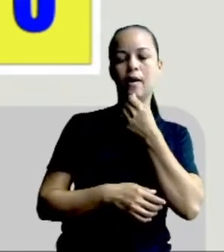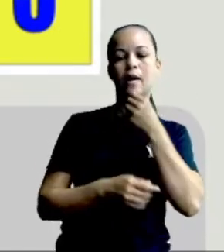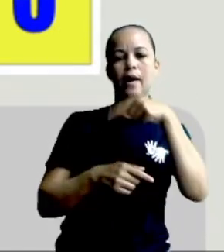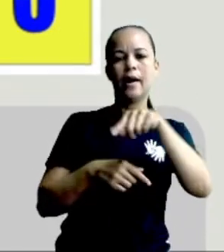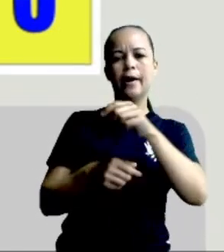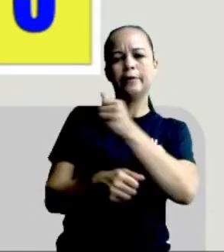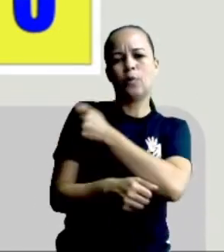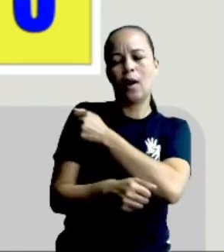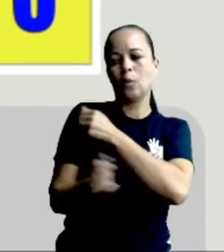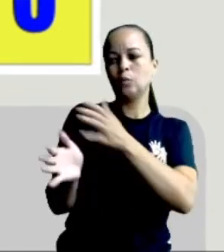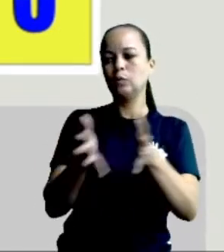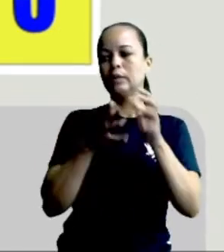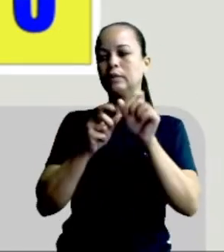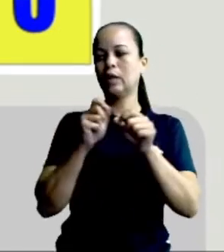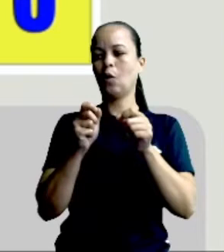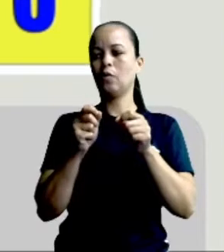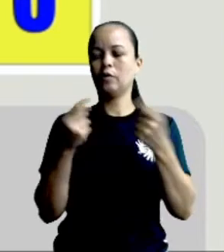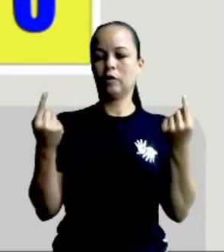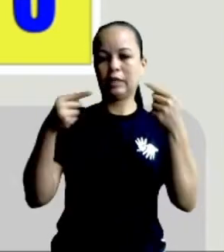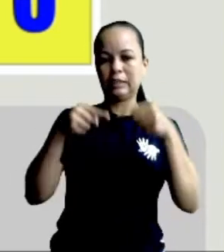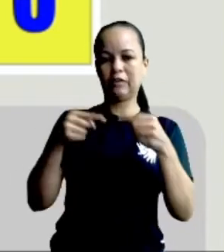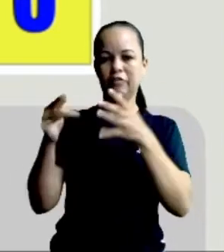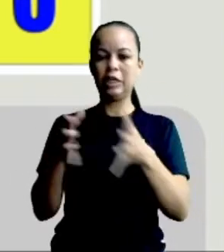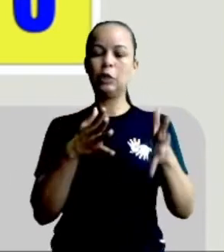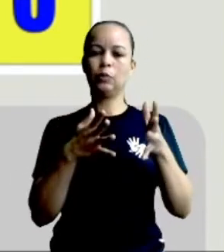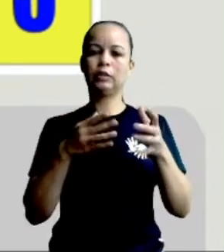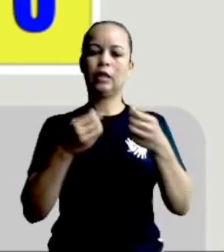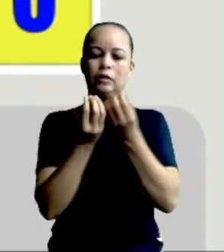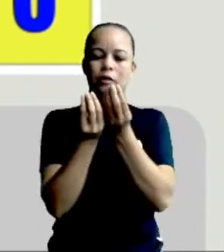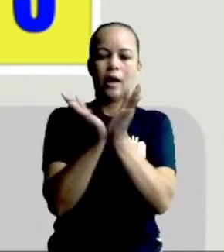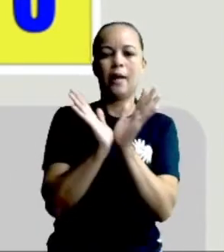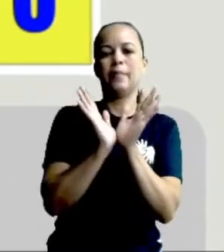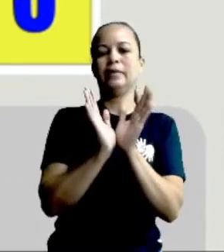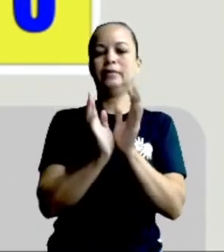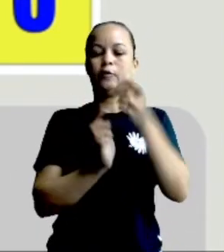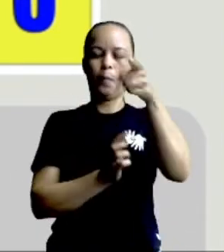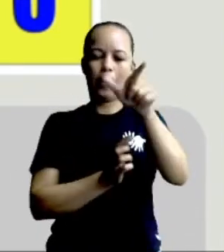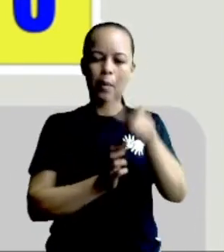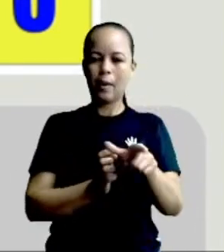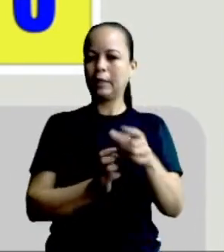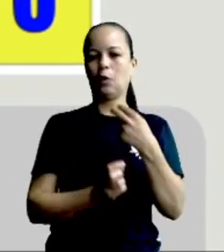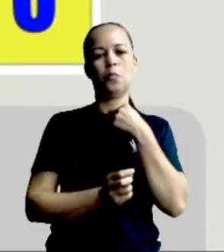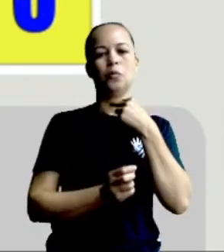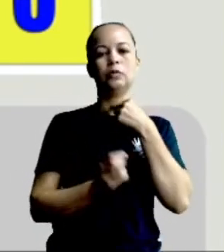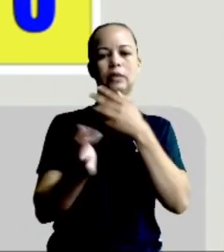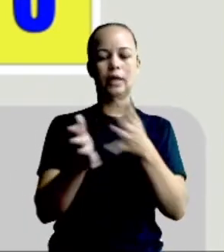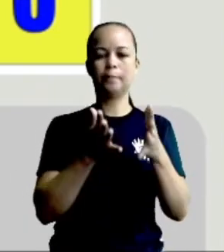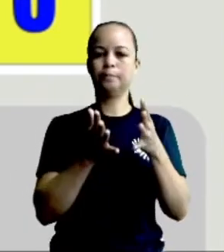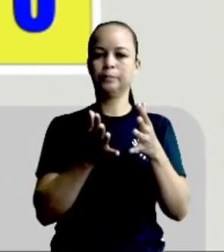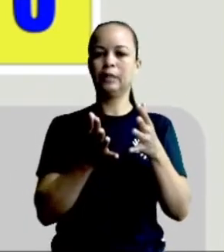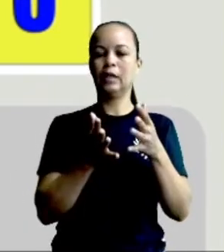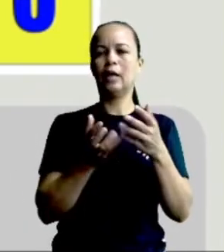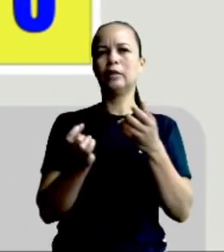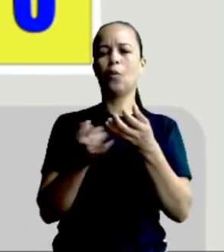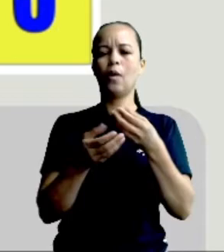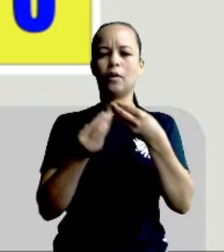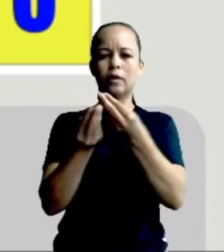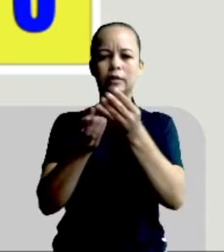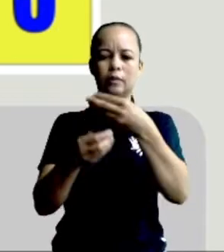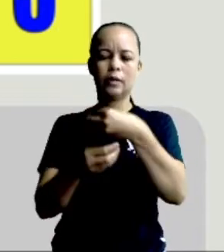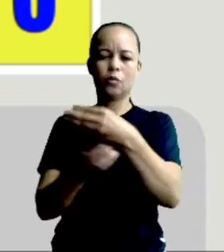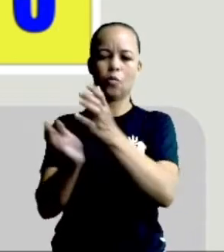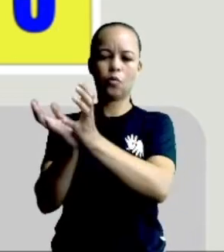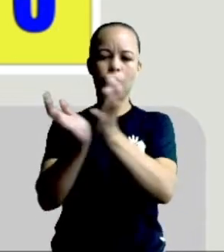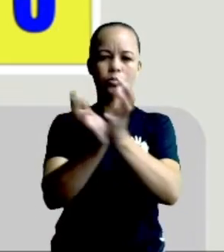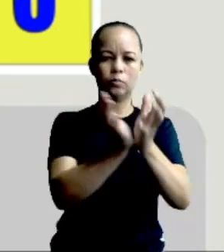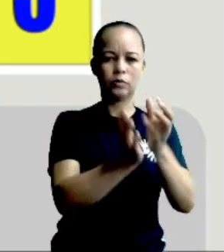formar números com 3 algarismos, sem repetição de cartas em cada composição. Então, eles receberam, cada